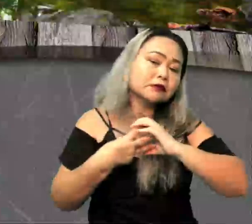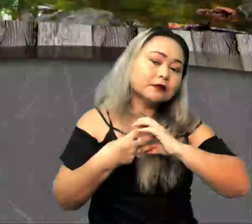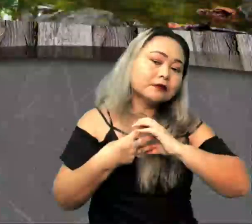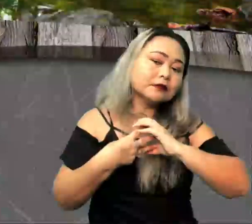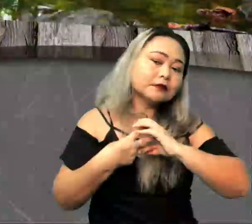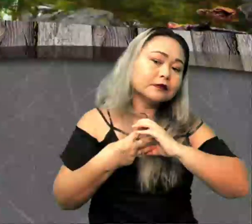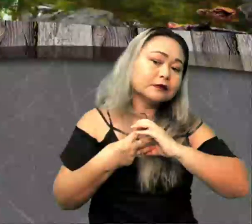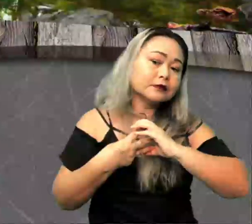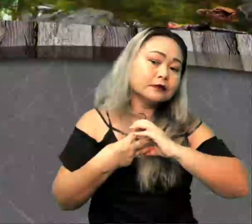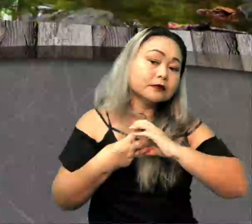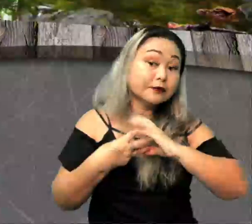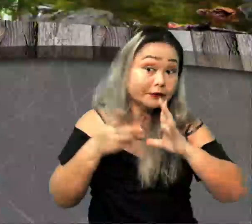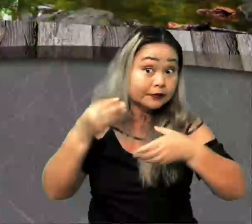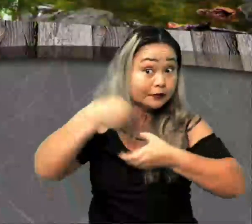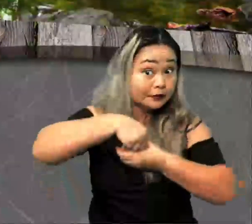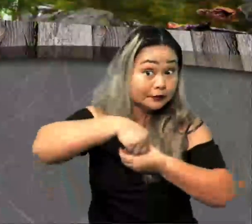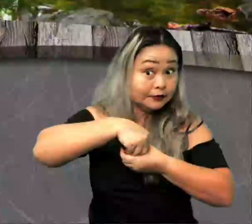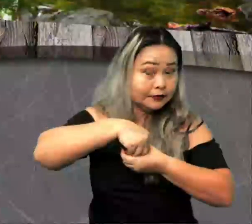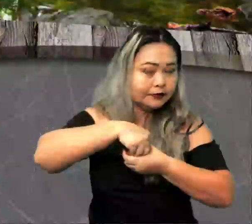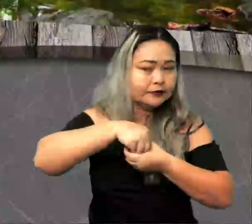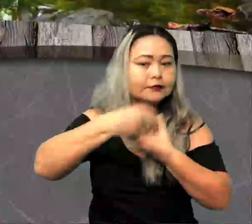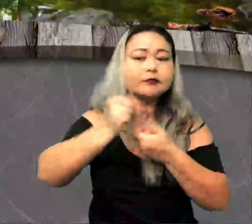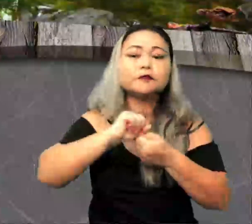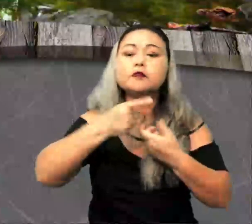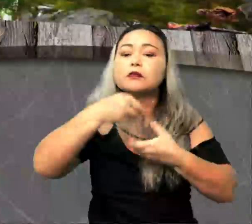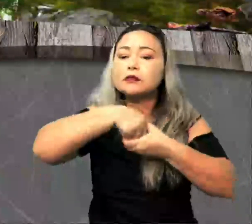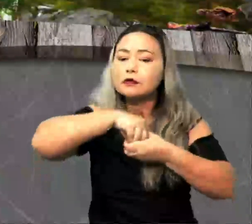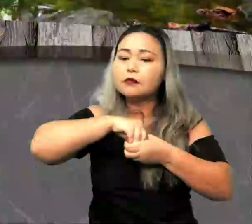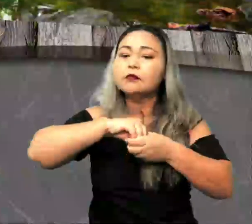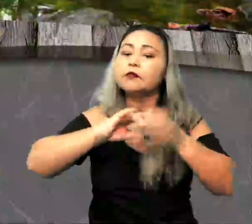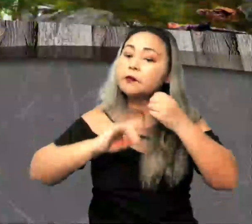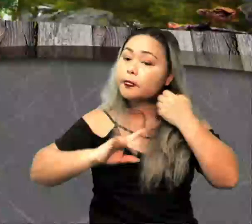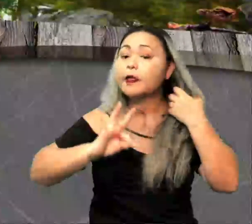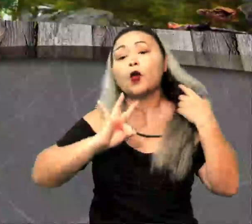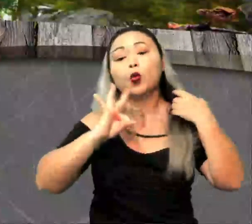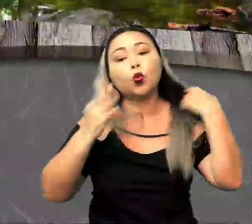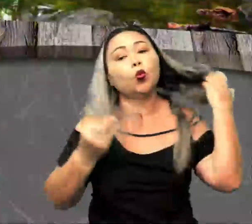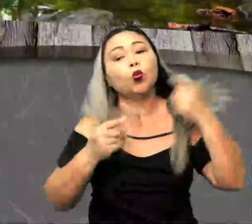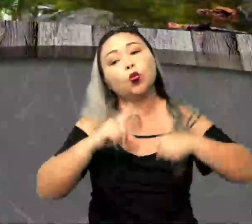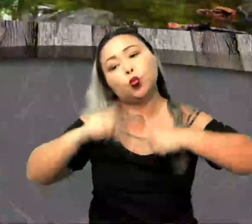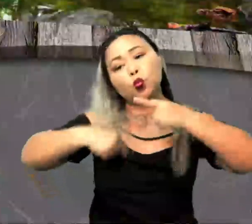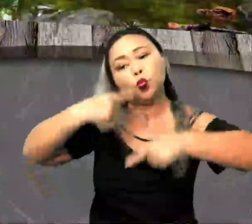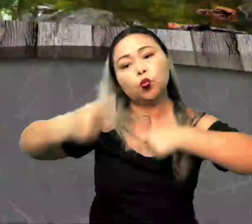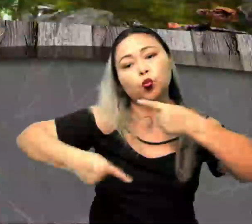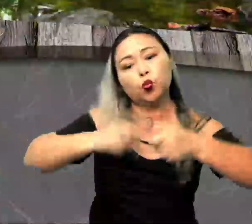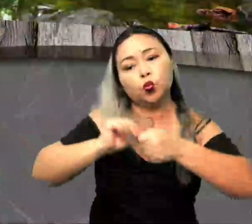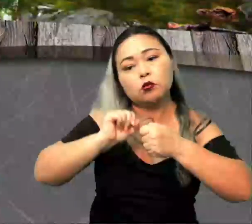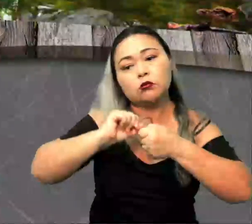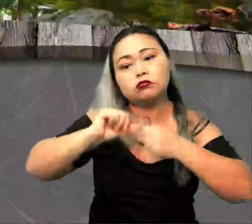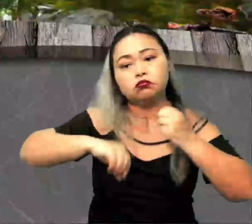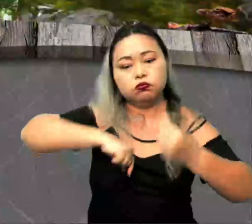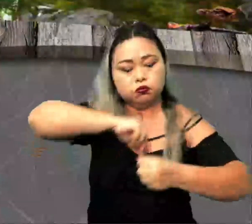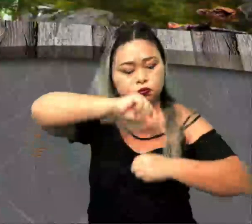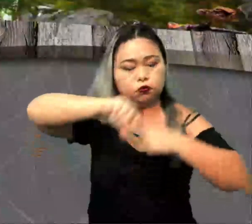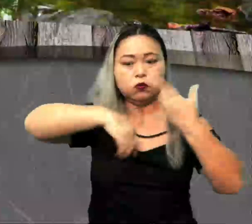célula. Dentro, no interior das nossas células, que todos os processos metabólicos vão estar